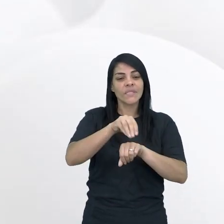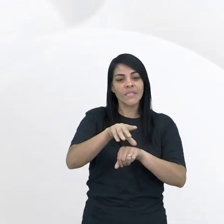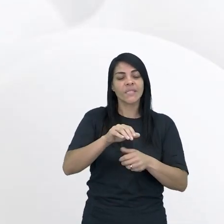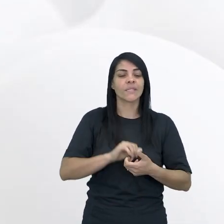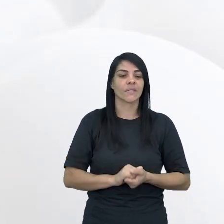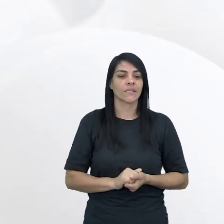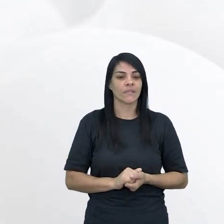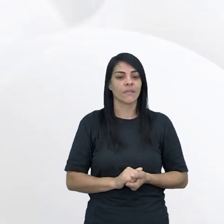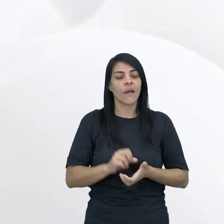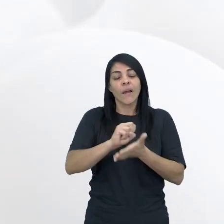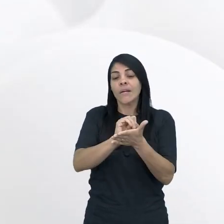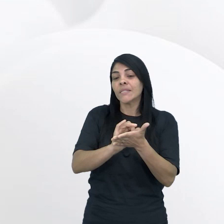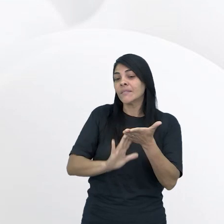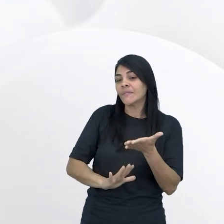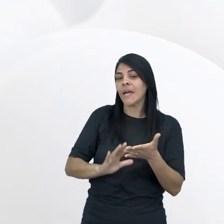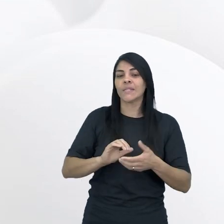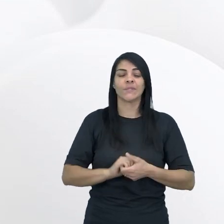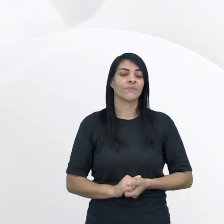de atividade.